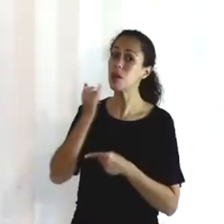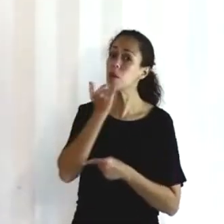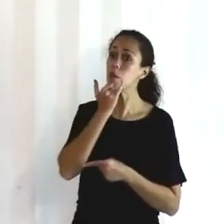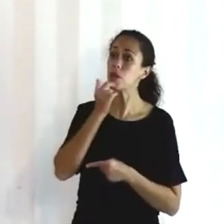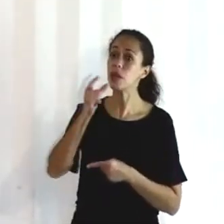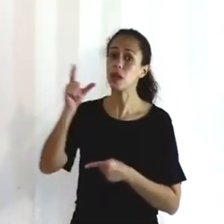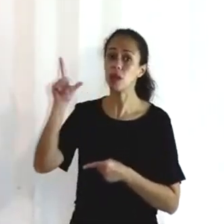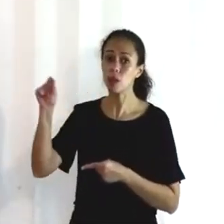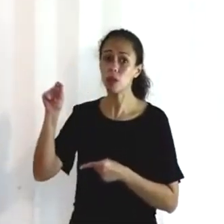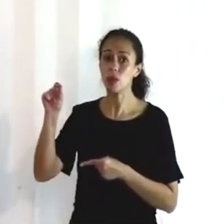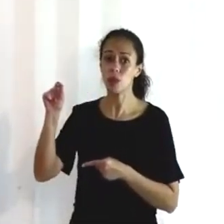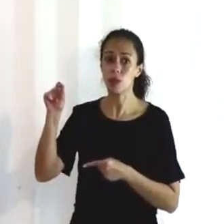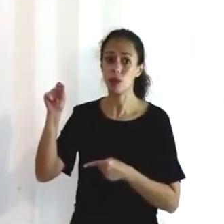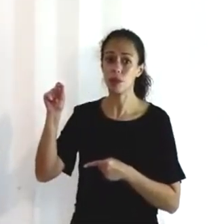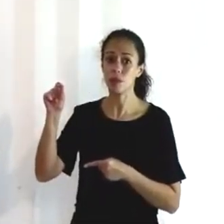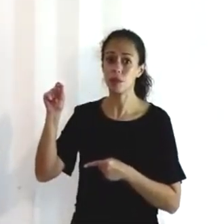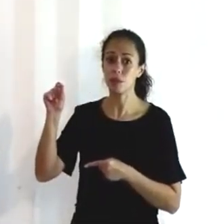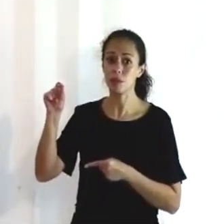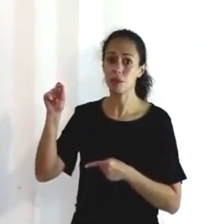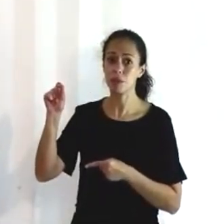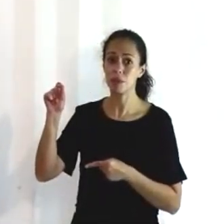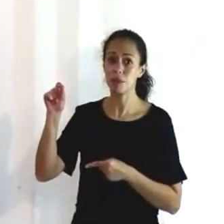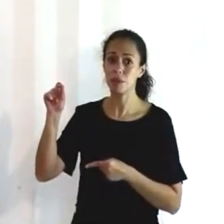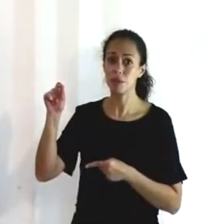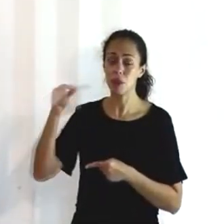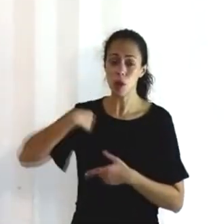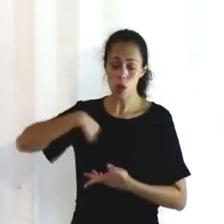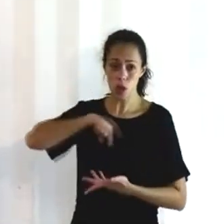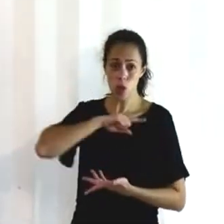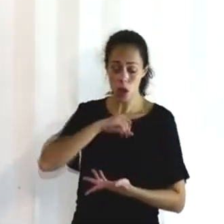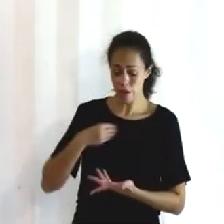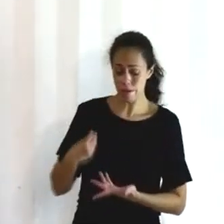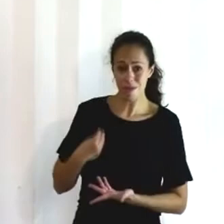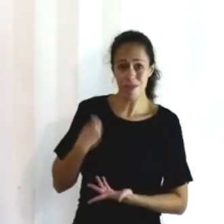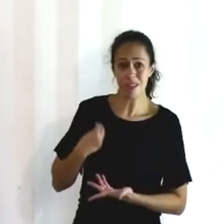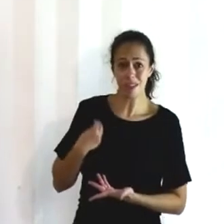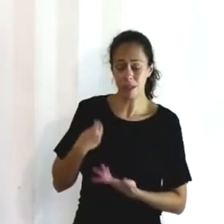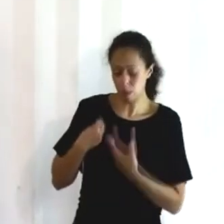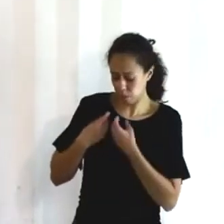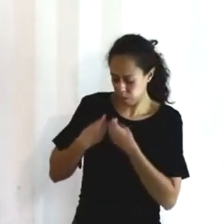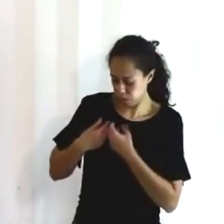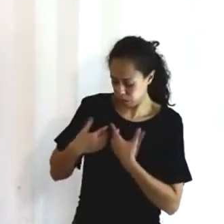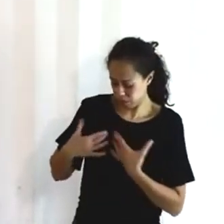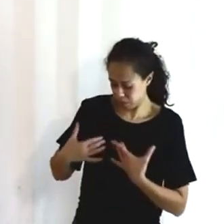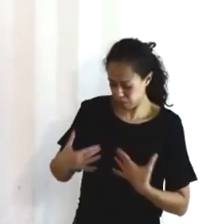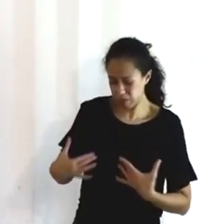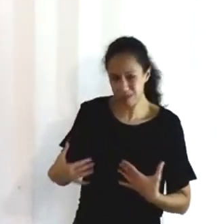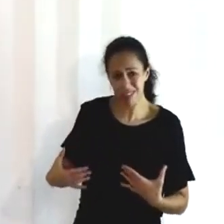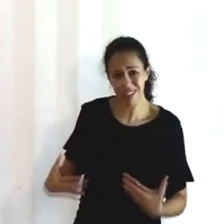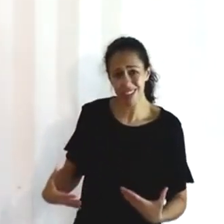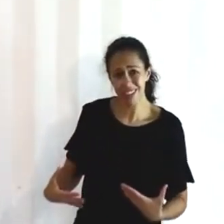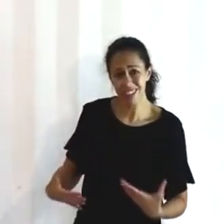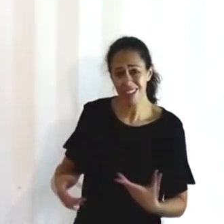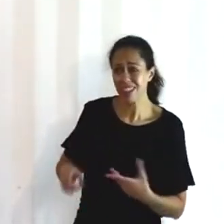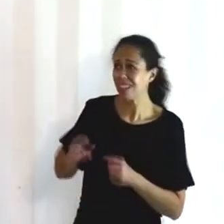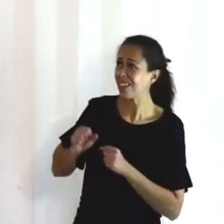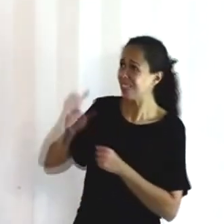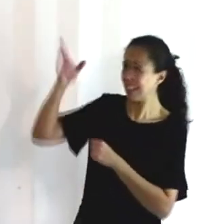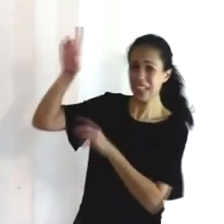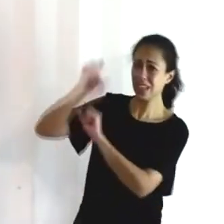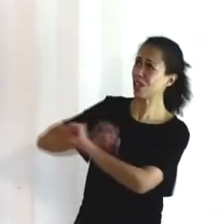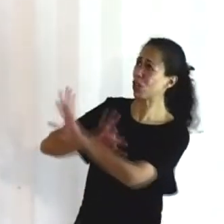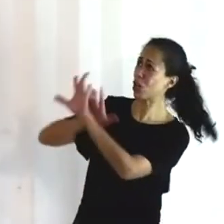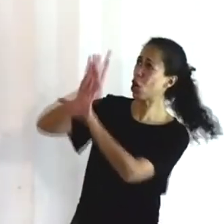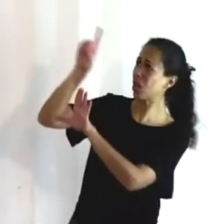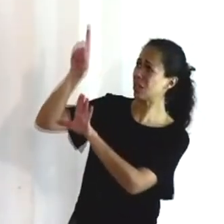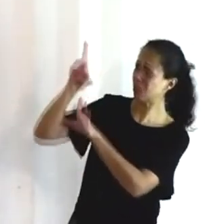vida. A nossa vida extinguiria-se na presença de Deus, diante da sua glória. Porque